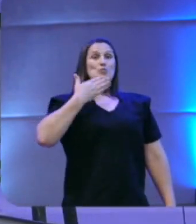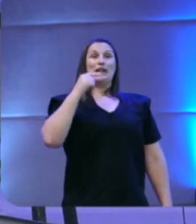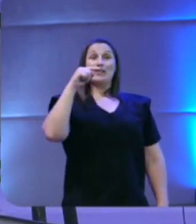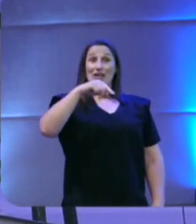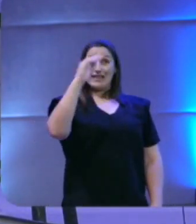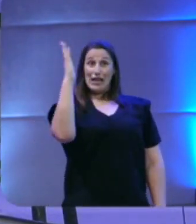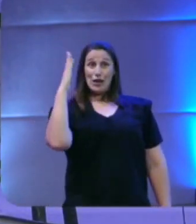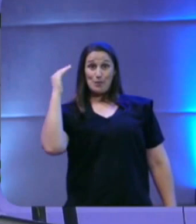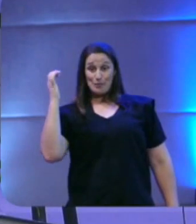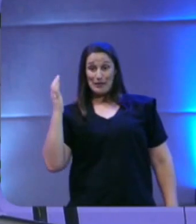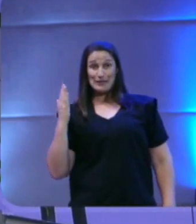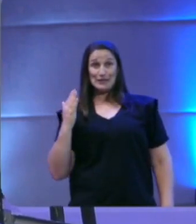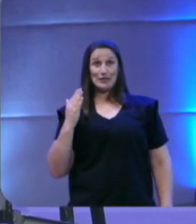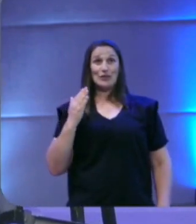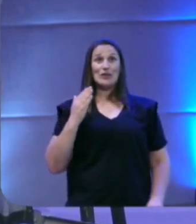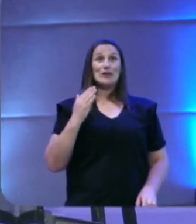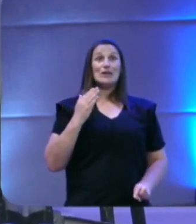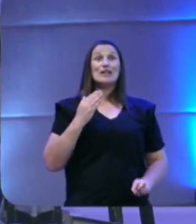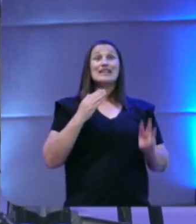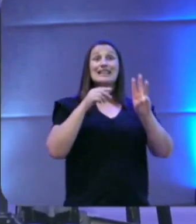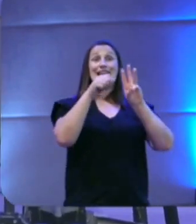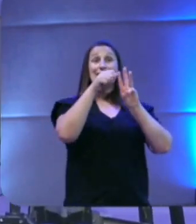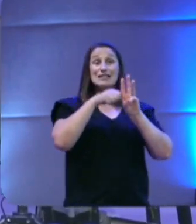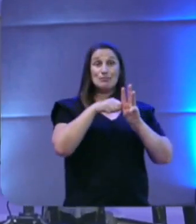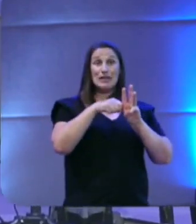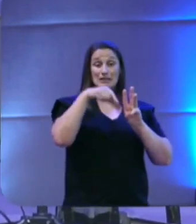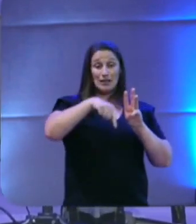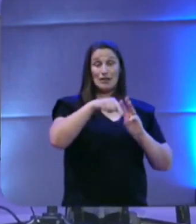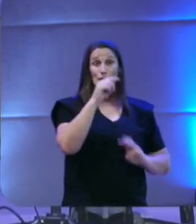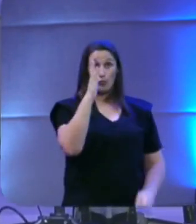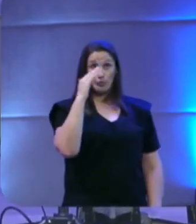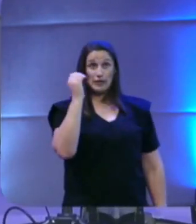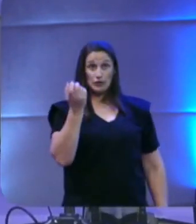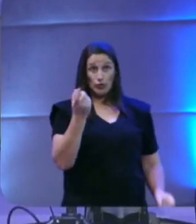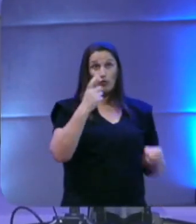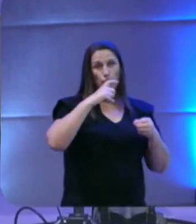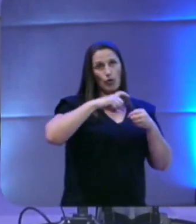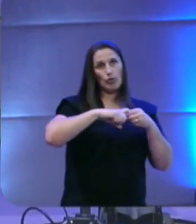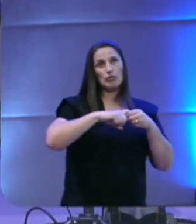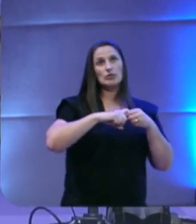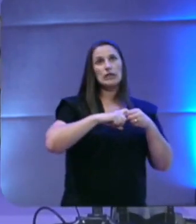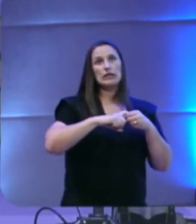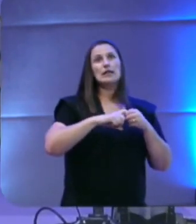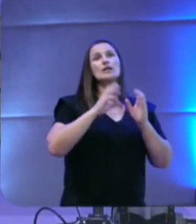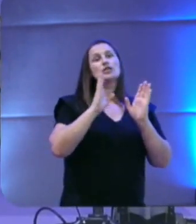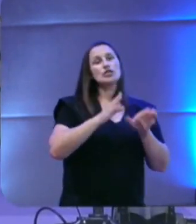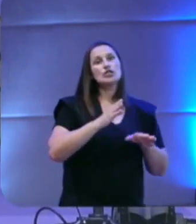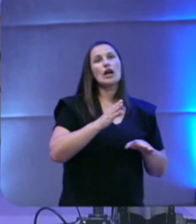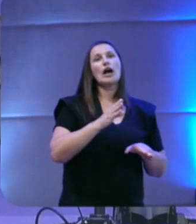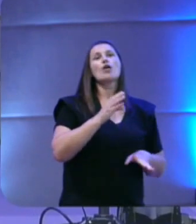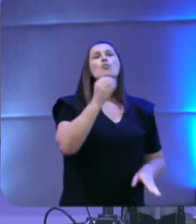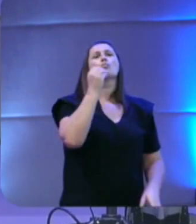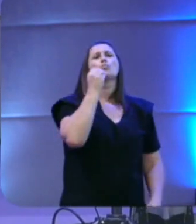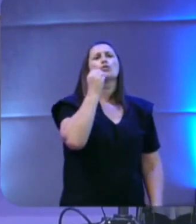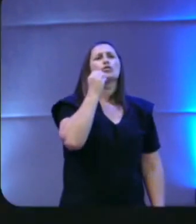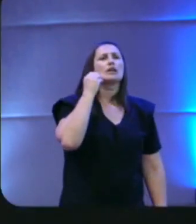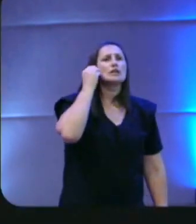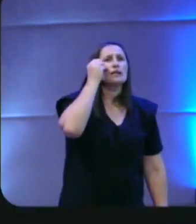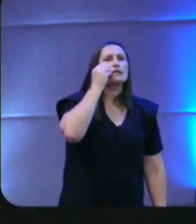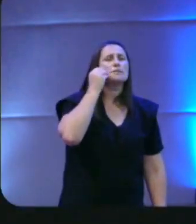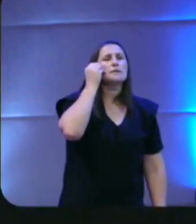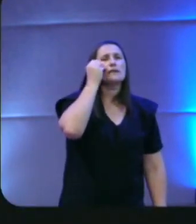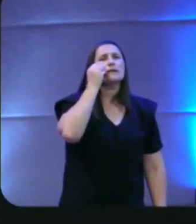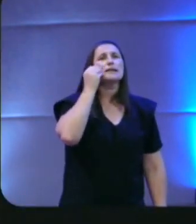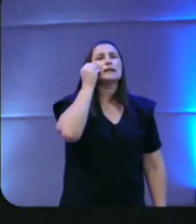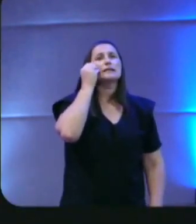Brasil. Nesses quase 3 meses que eu estou aqui, eu e minha esposa tivemos várias oportunidades, experiências de falar